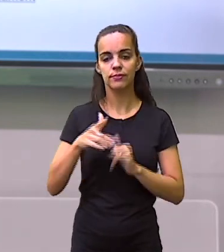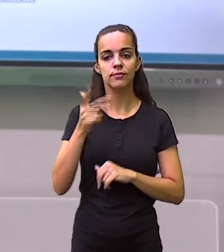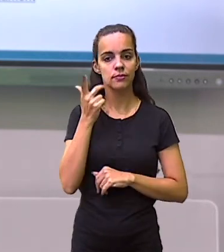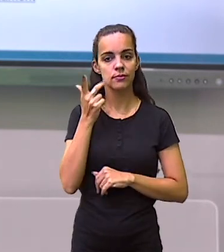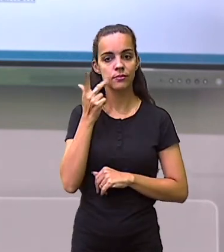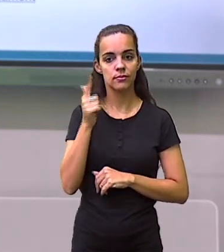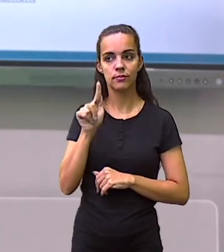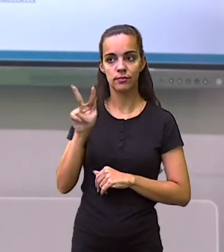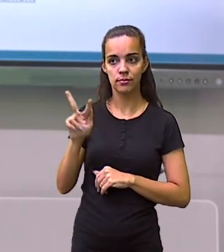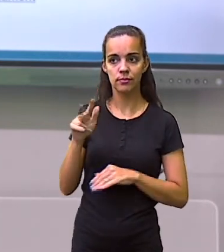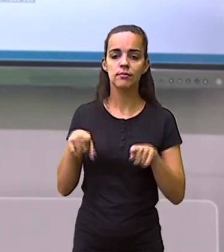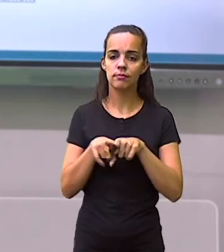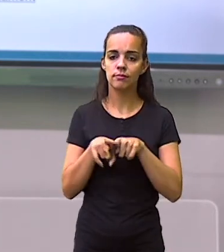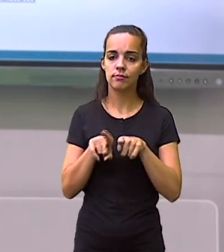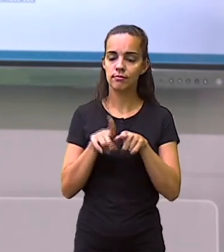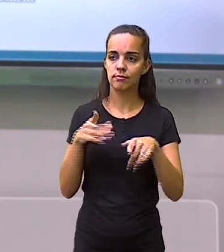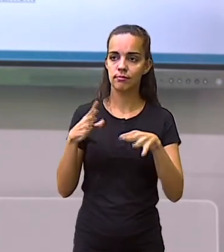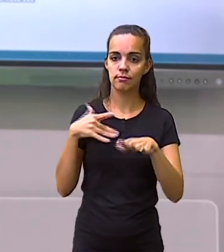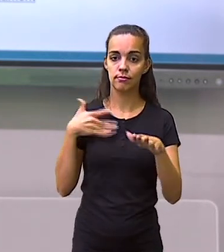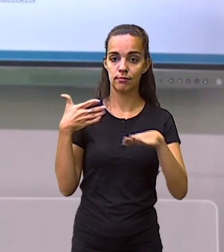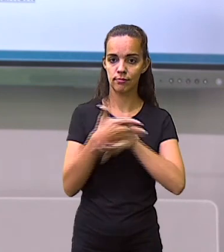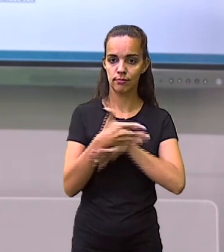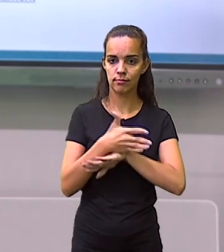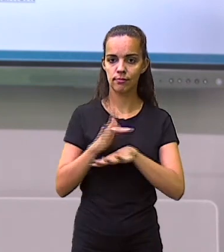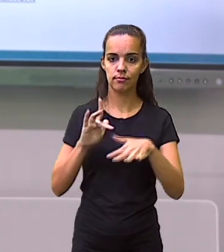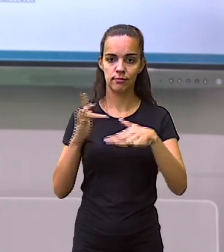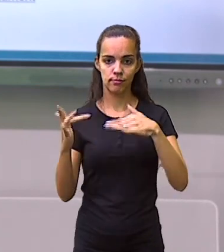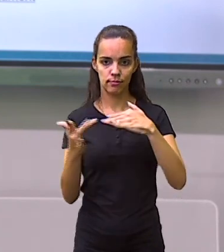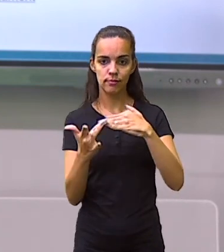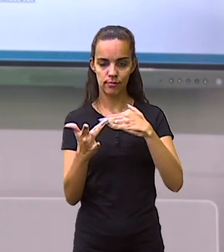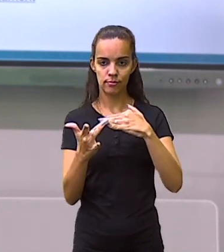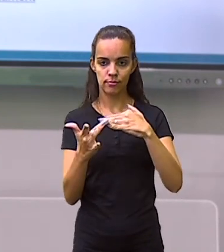YouTube SMedGV e também acesse